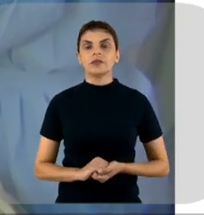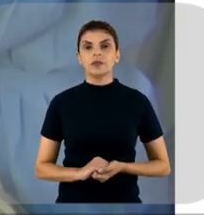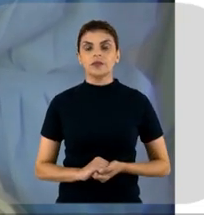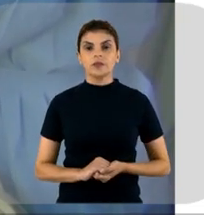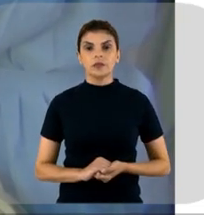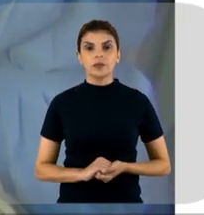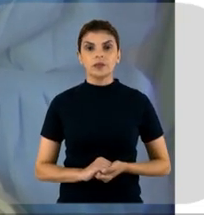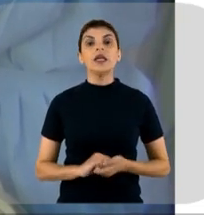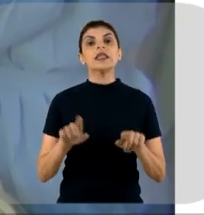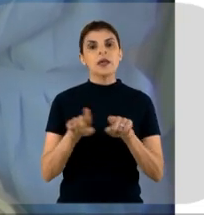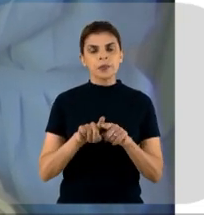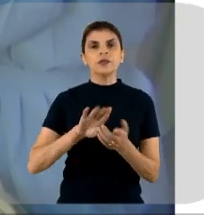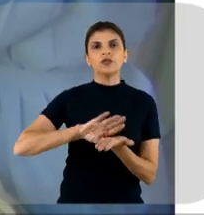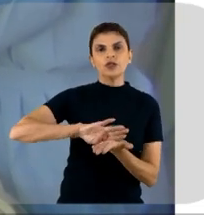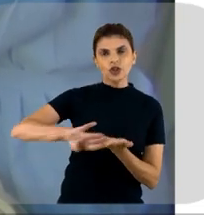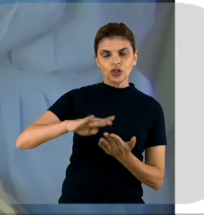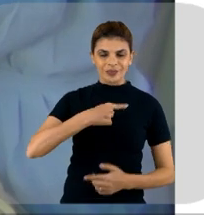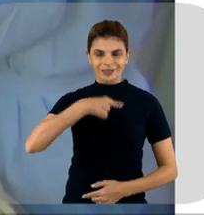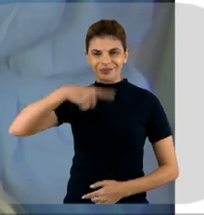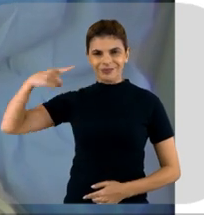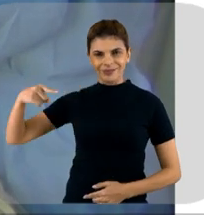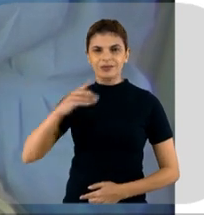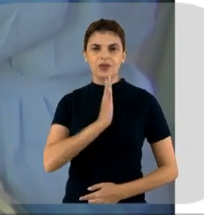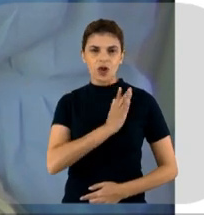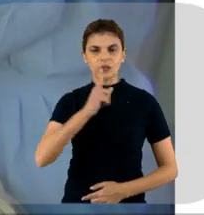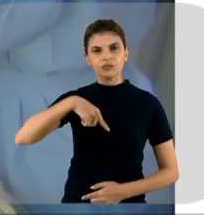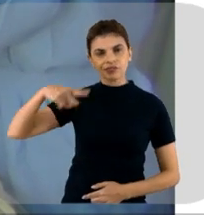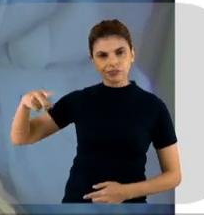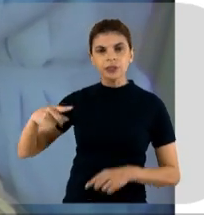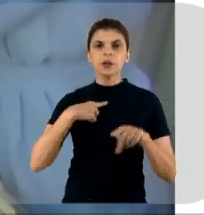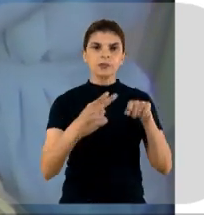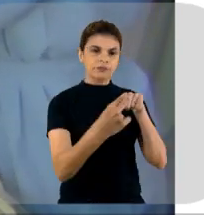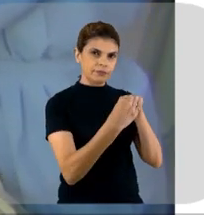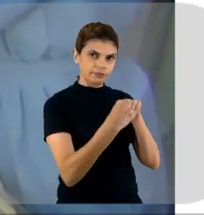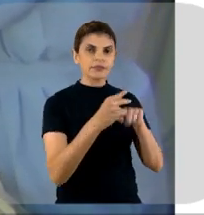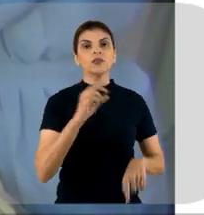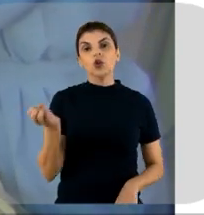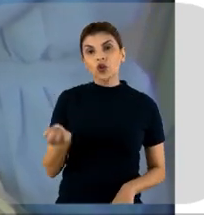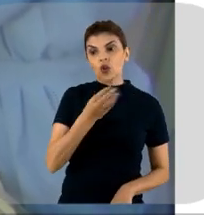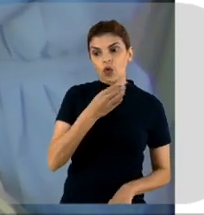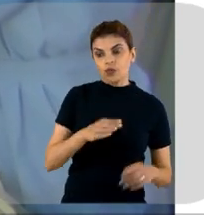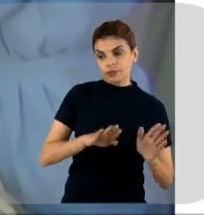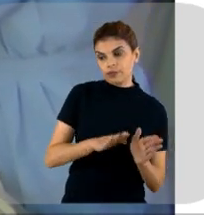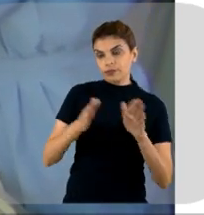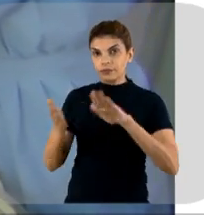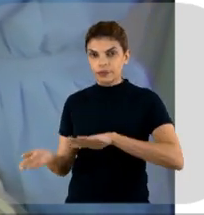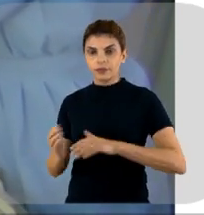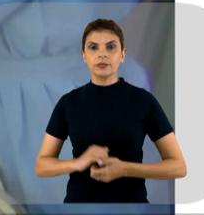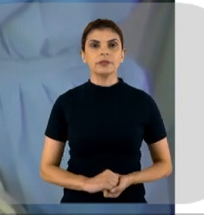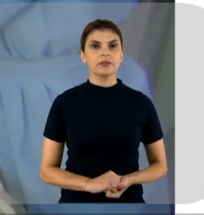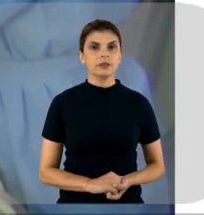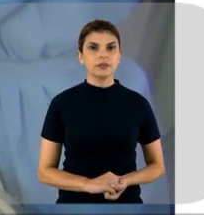ventral para a parte dorsal e retiraremos todos os eletrodos e colocaremos novos na